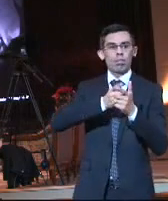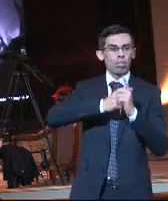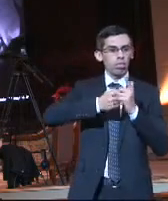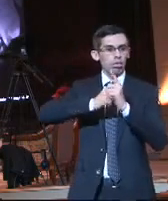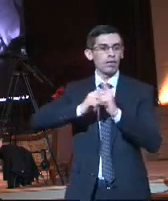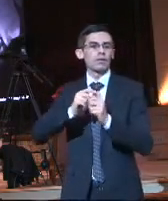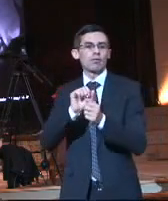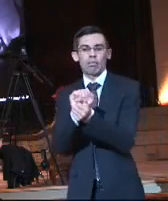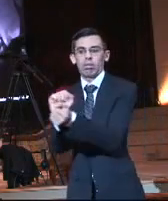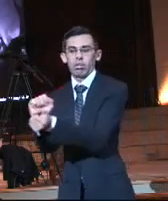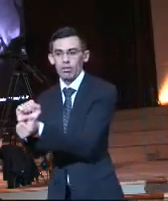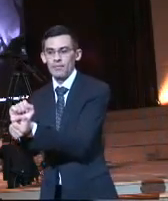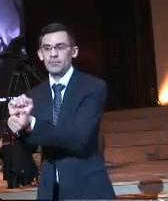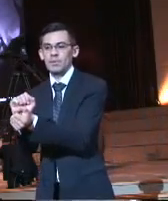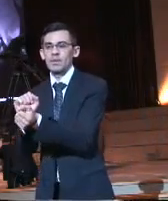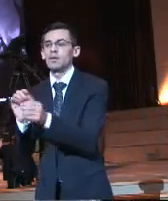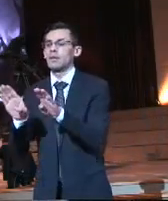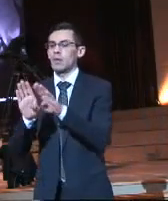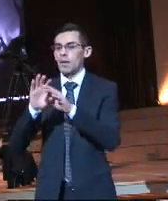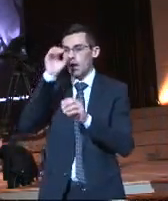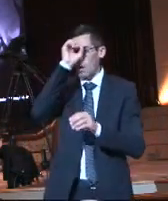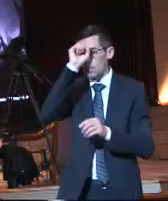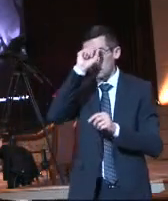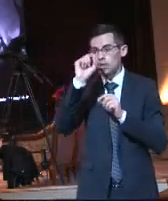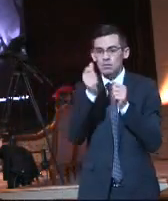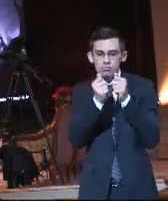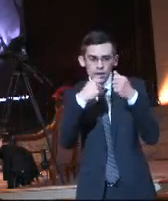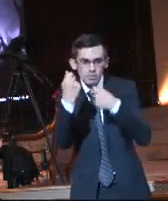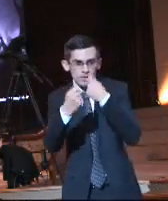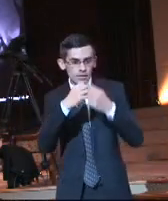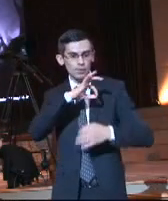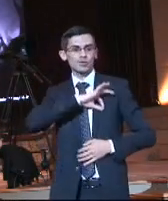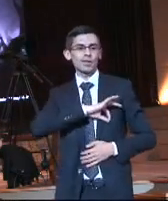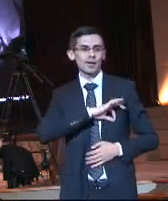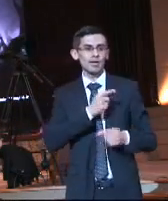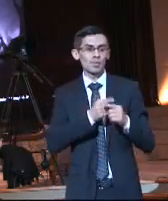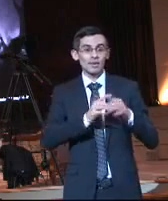Aprenda a não gastar mais do que você ganha.